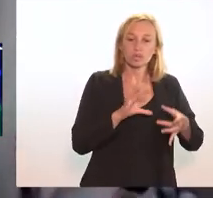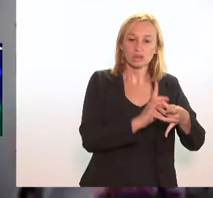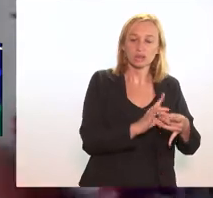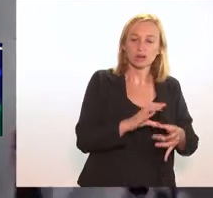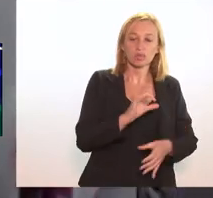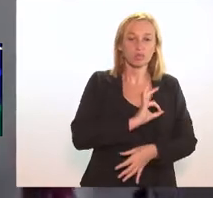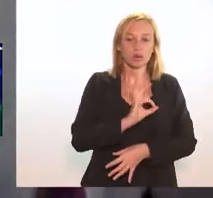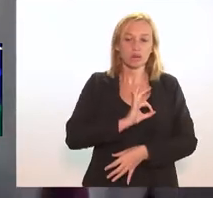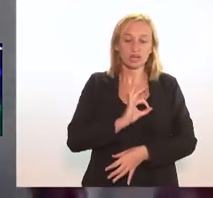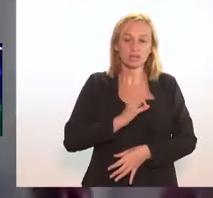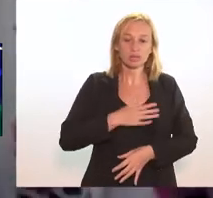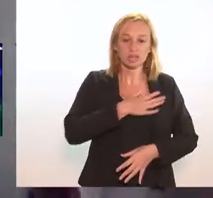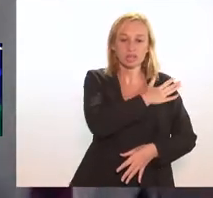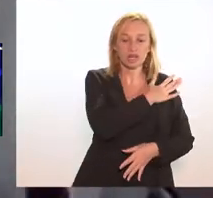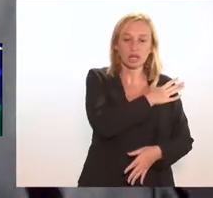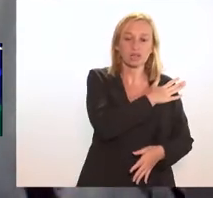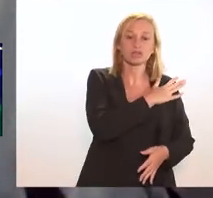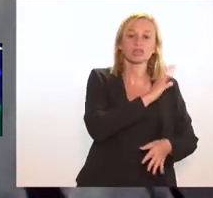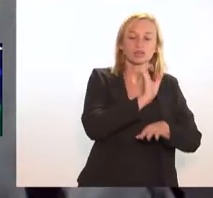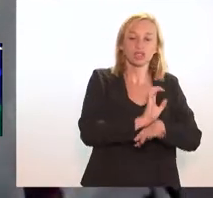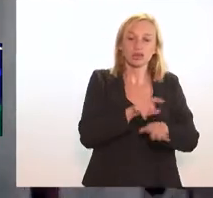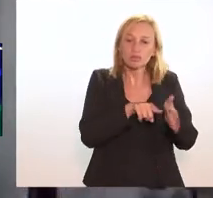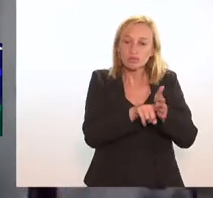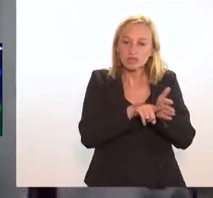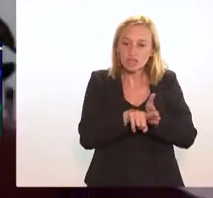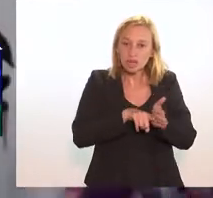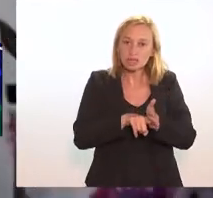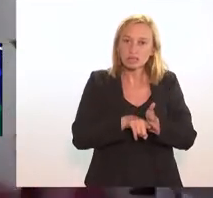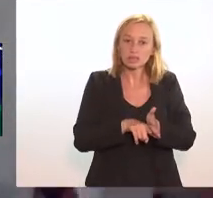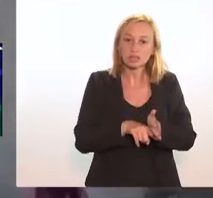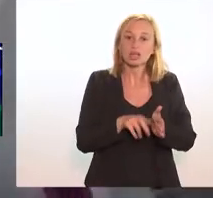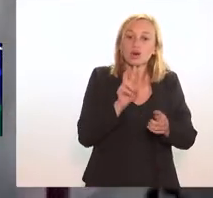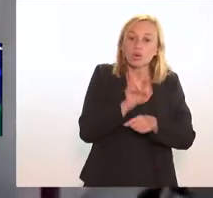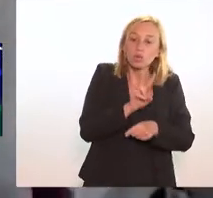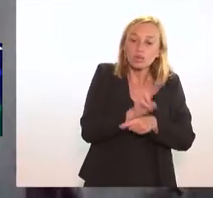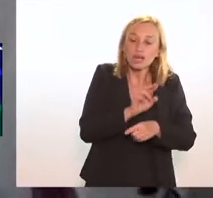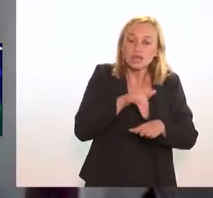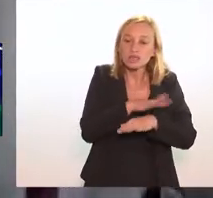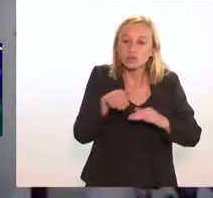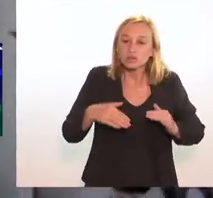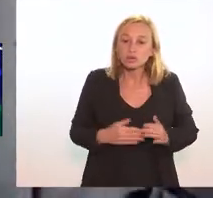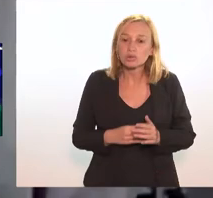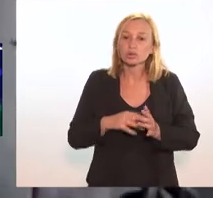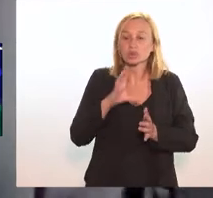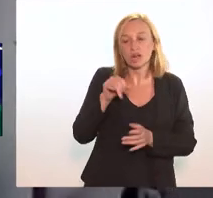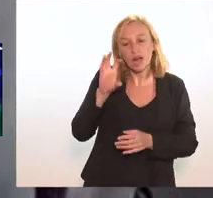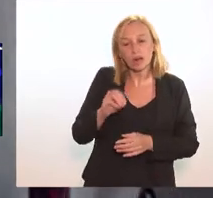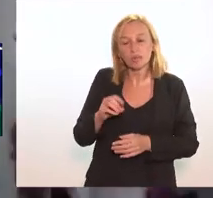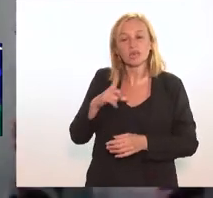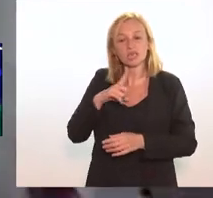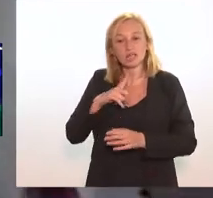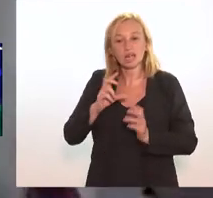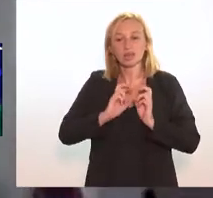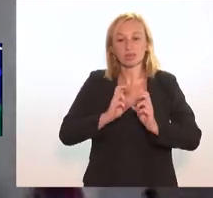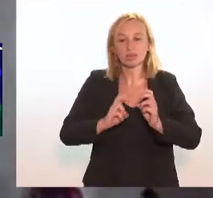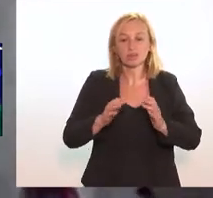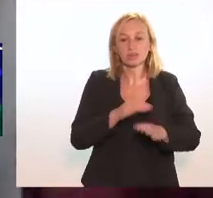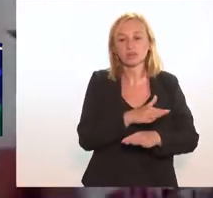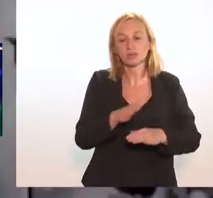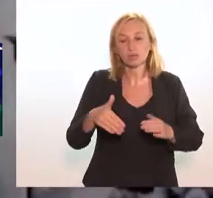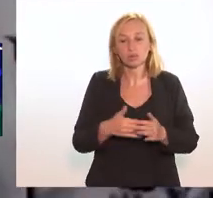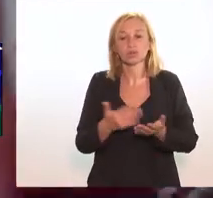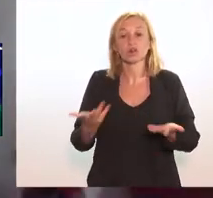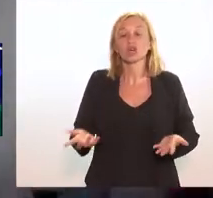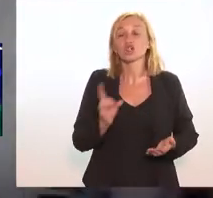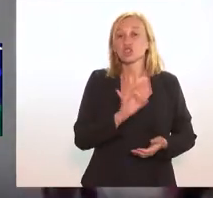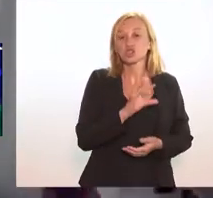Estado, para poder fazer essa fiscalização, para poder tomar conta de todo esse cabeamento que existe ao longo do trecho da linha férrea? Porque